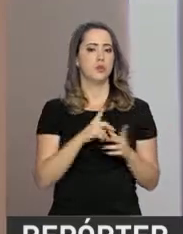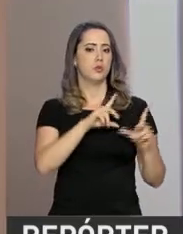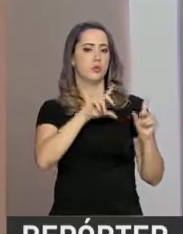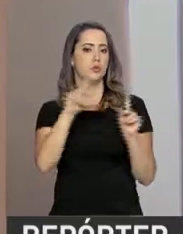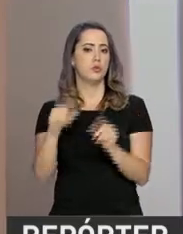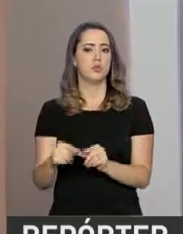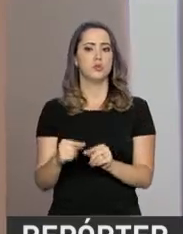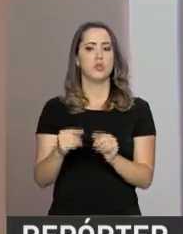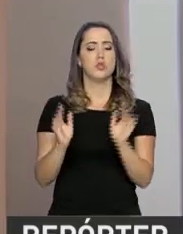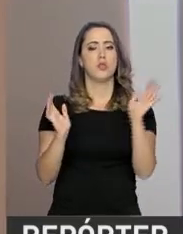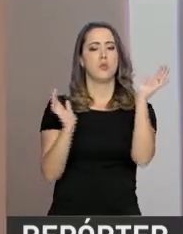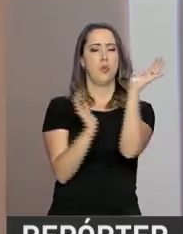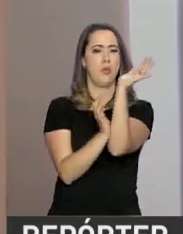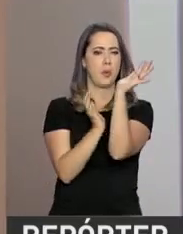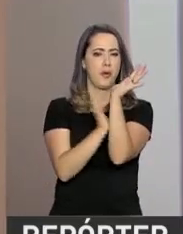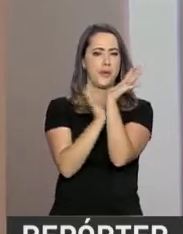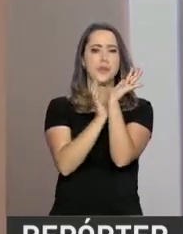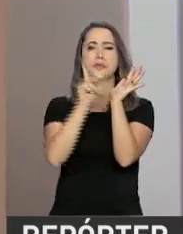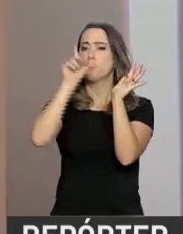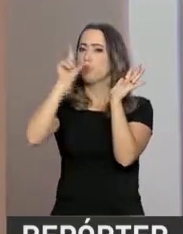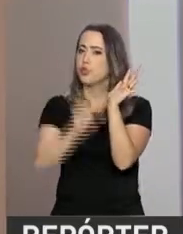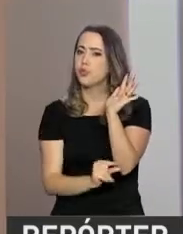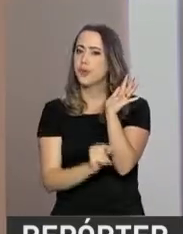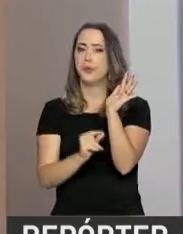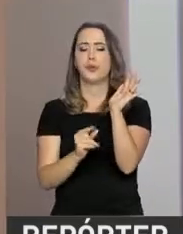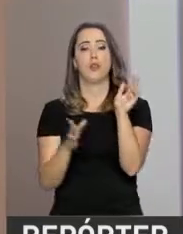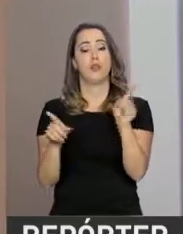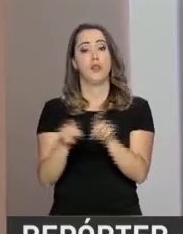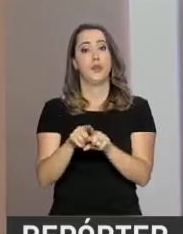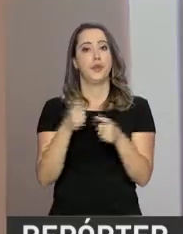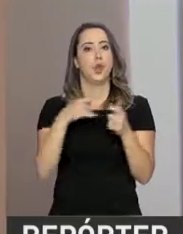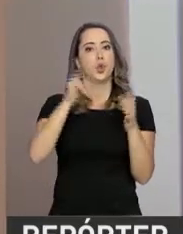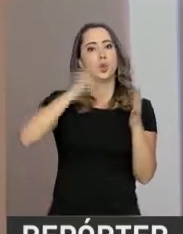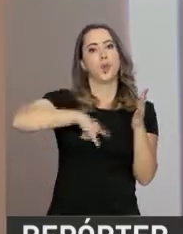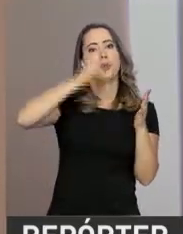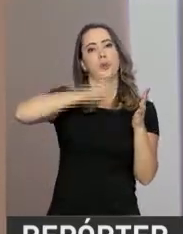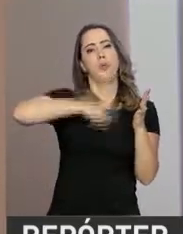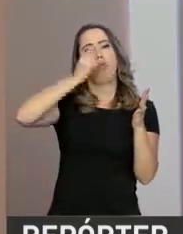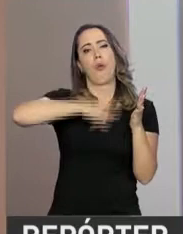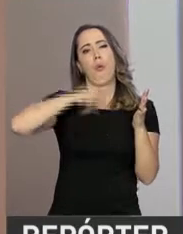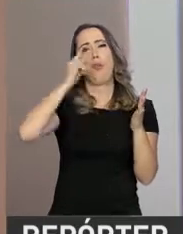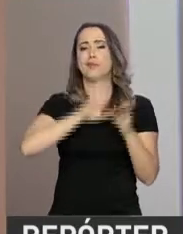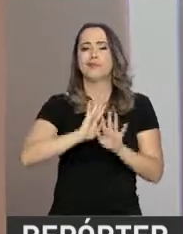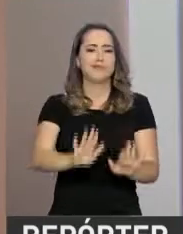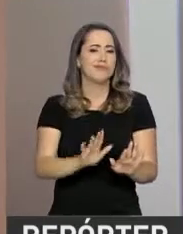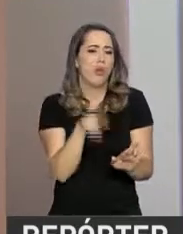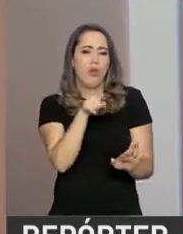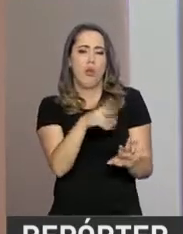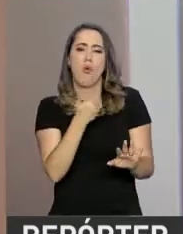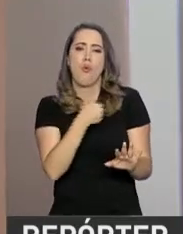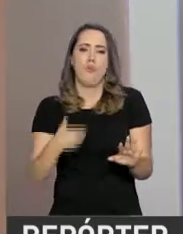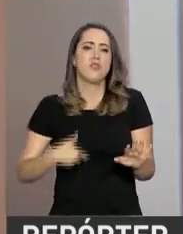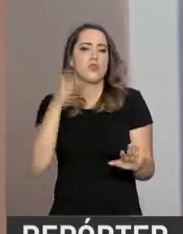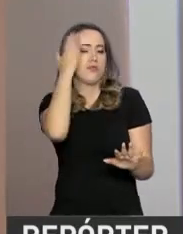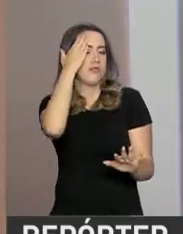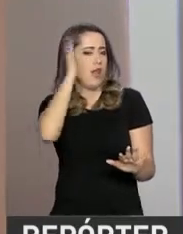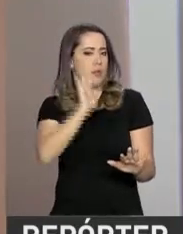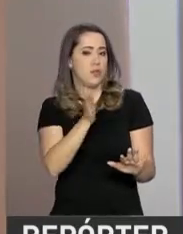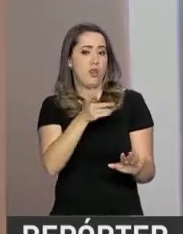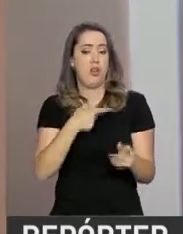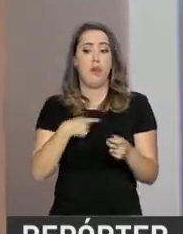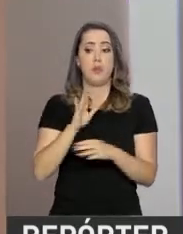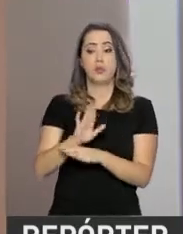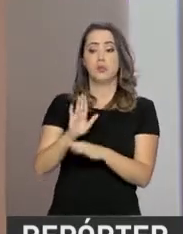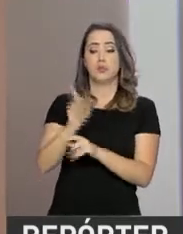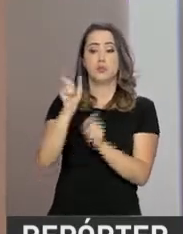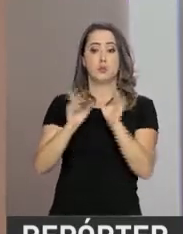redução de burocracias desnecessárias, de exigências de documentos daqueles que já temos, de informações que o governo já tem, que pode muito